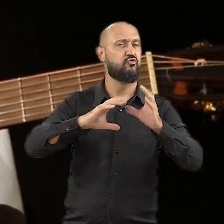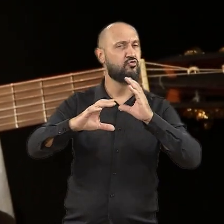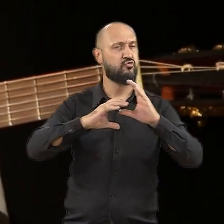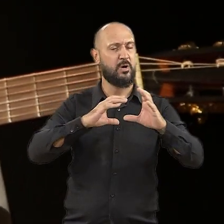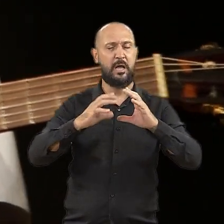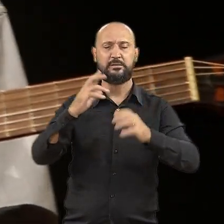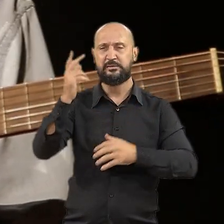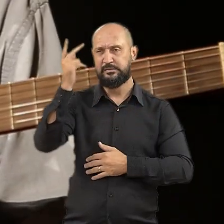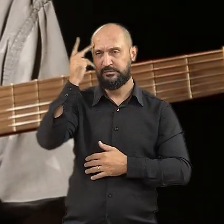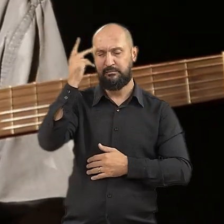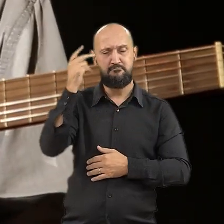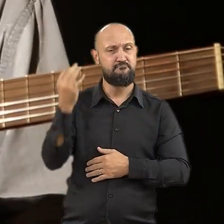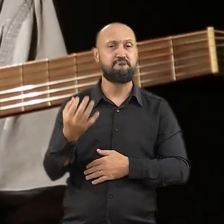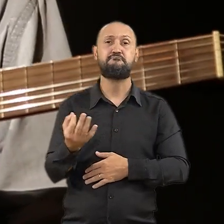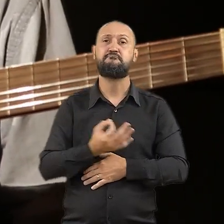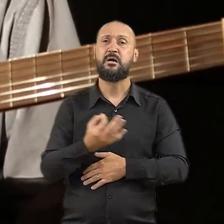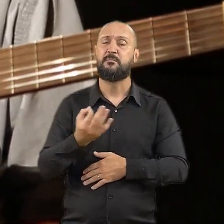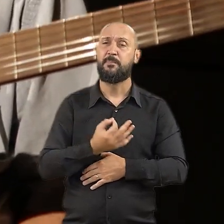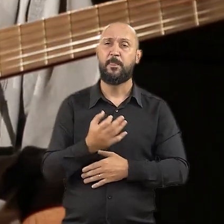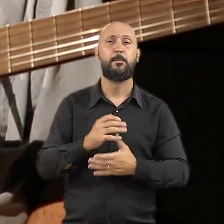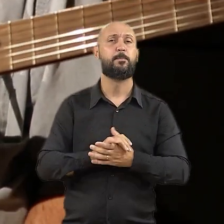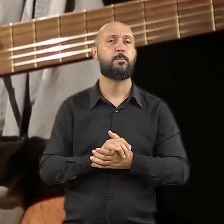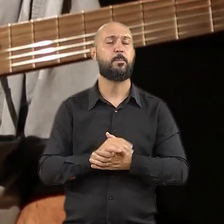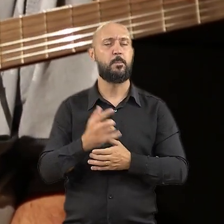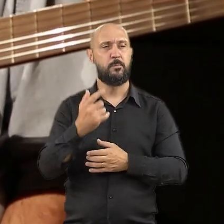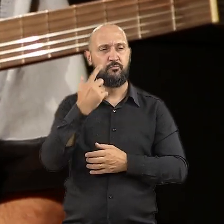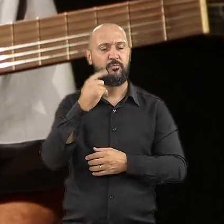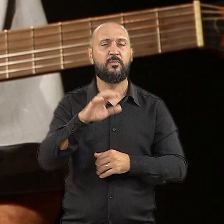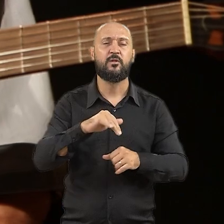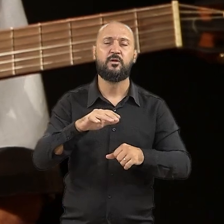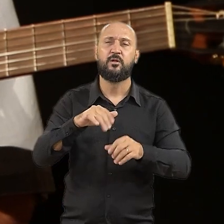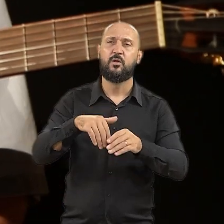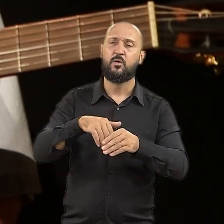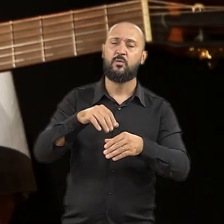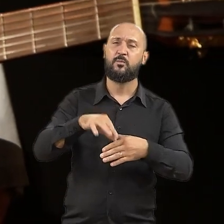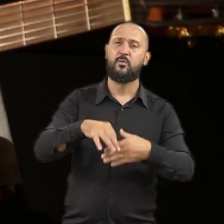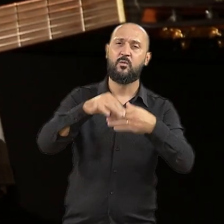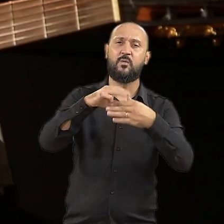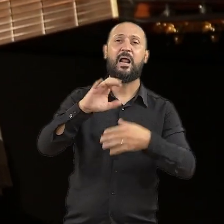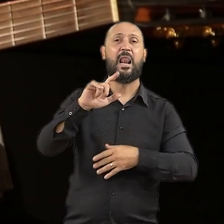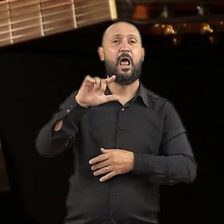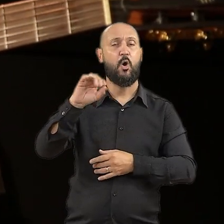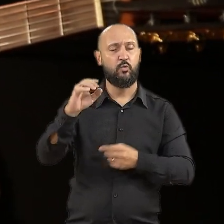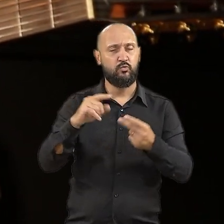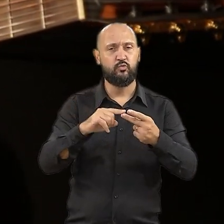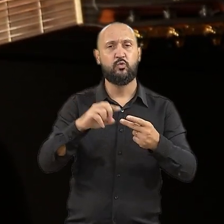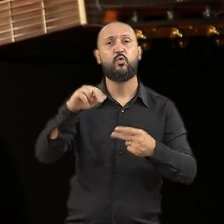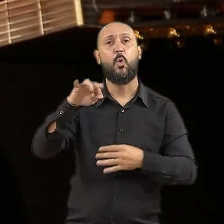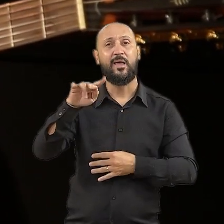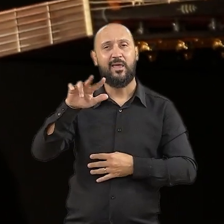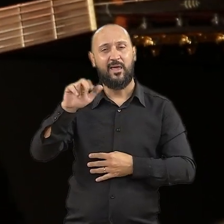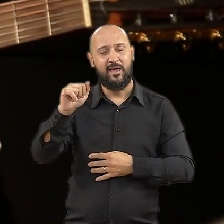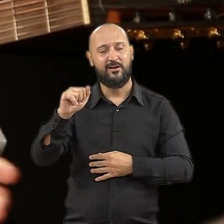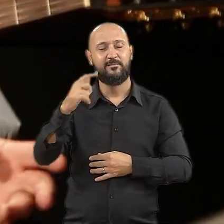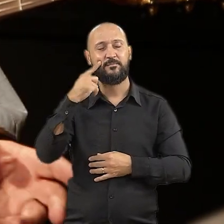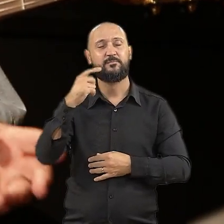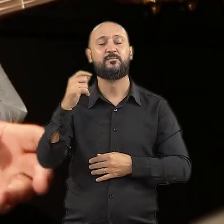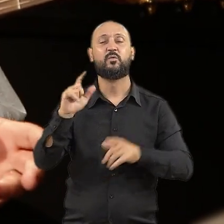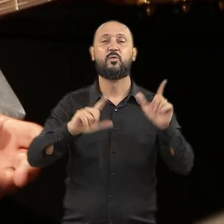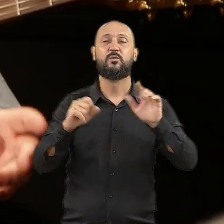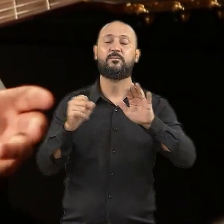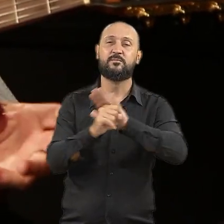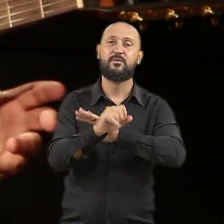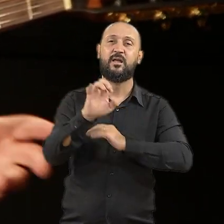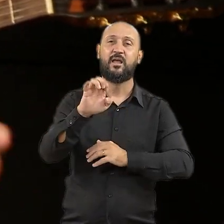de comunicadores de São Paulo, assim, fantástico, que capitaneados pelo Cláudio Nogueira, e enfim. Aí, e botou na